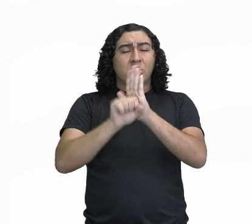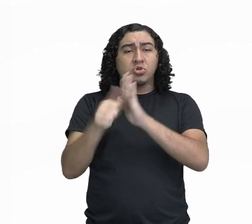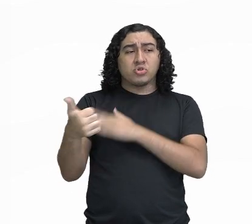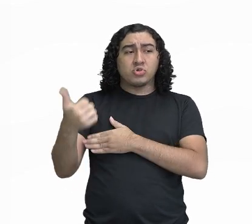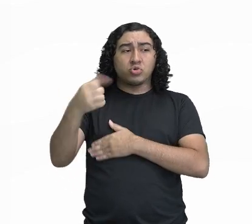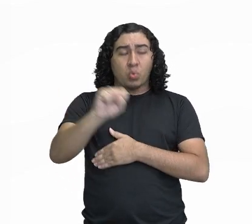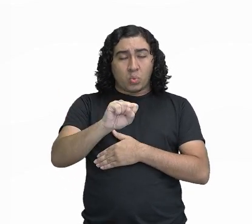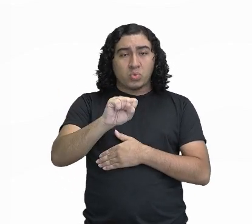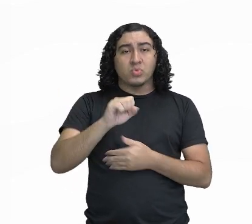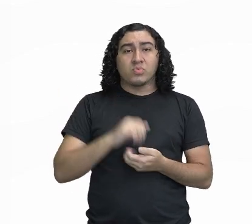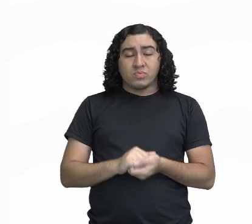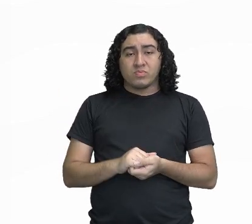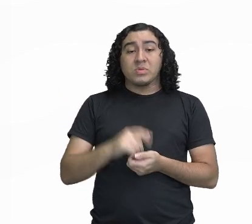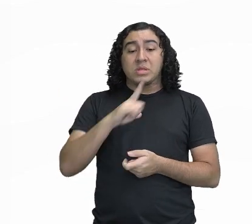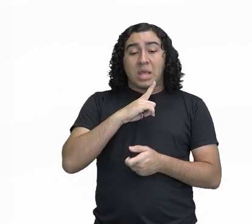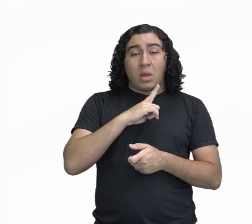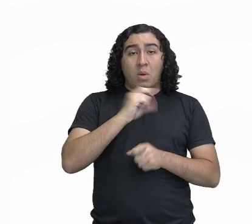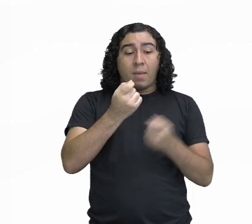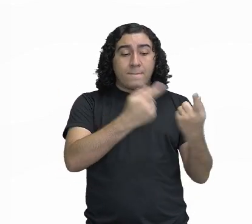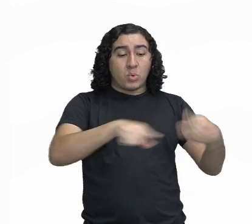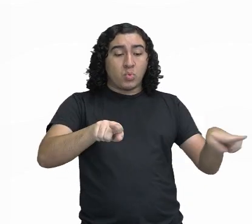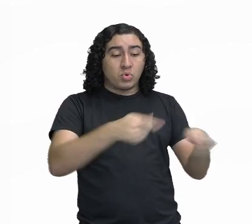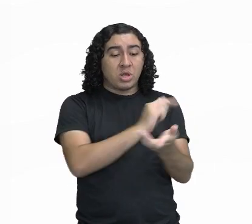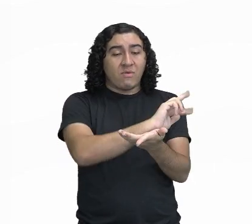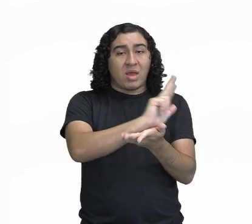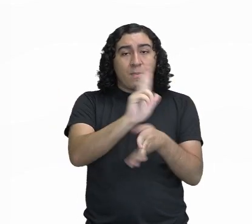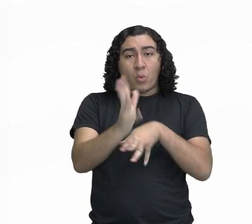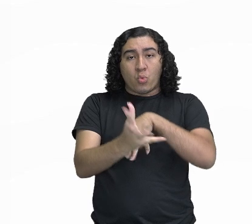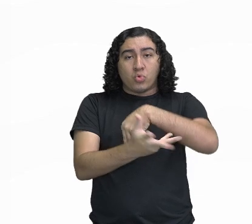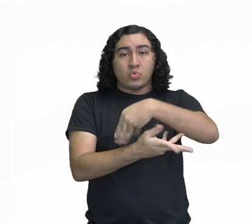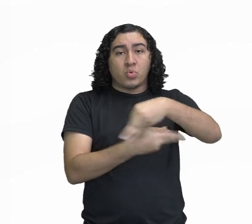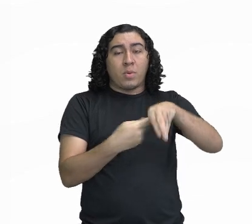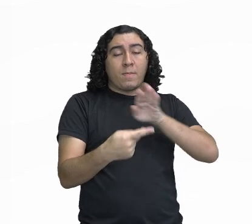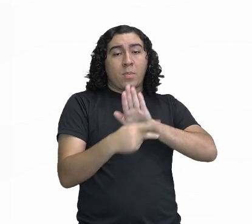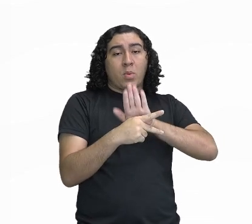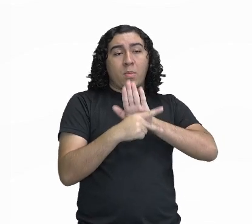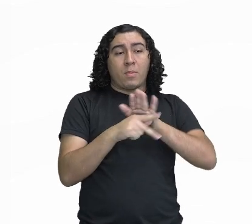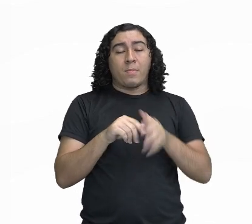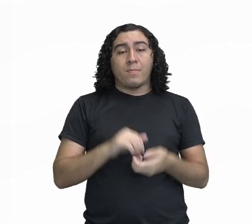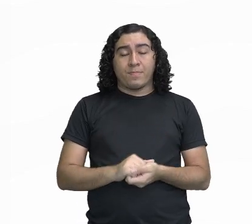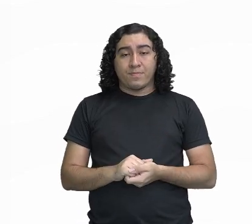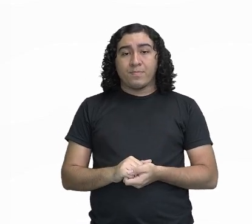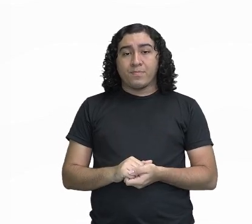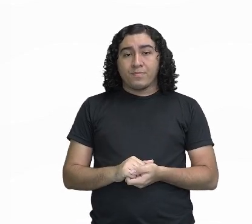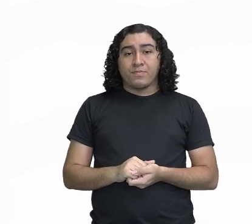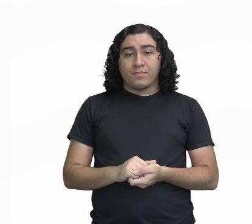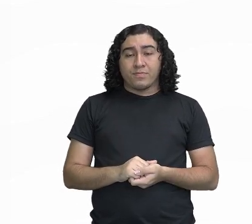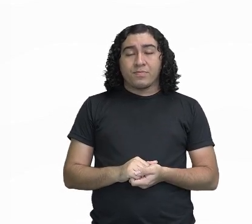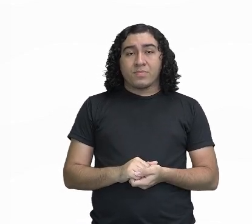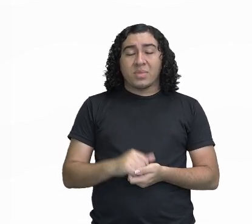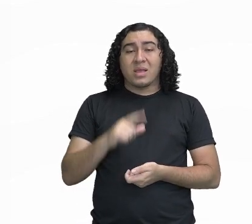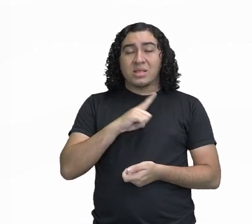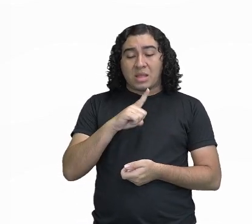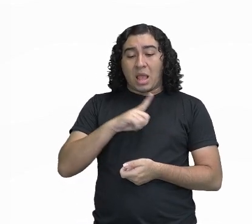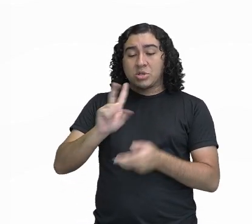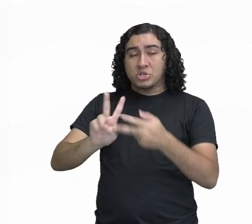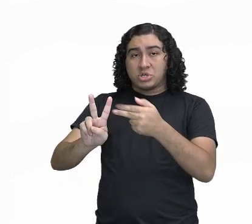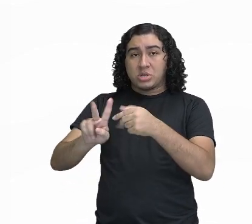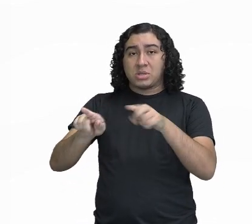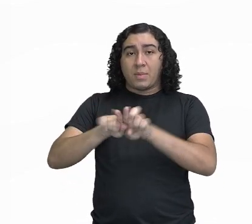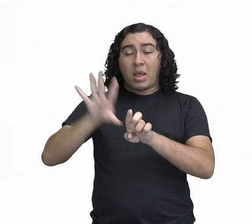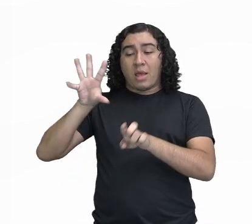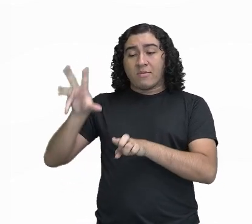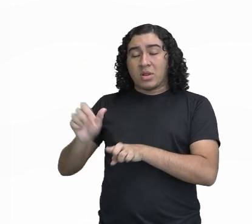partir da miscigenação musical das culturas portuguesa, indígena e africana. É um cortejo